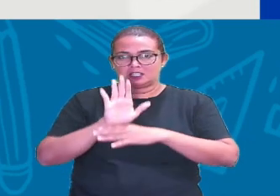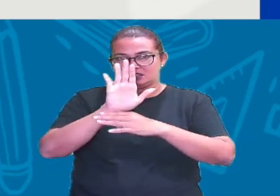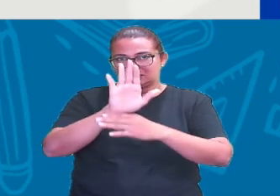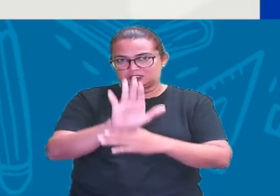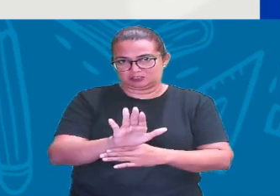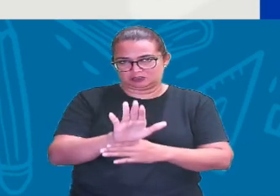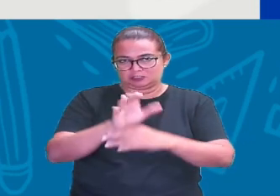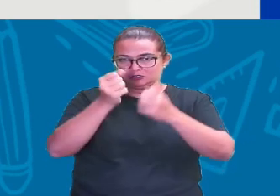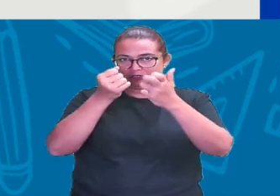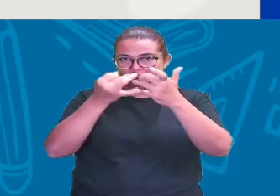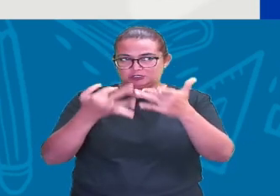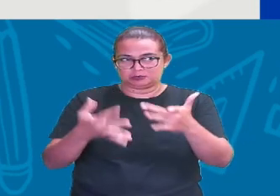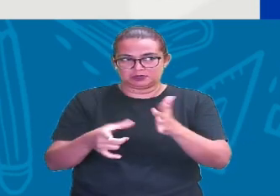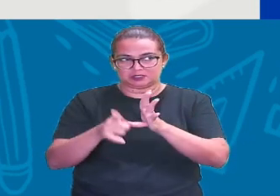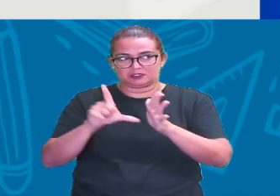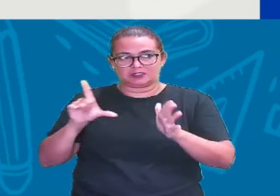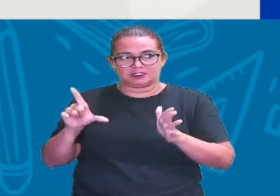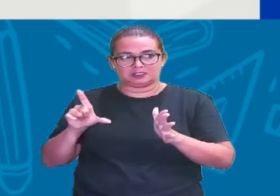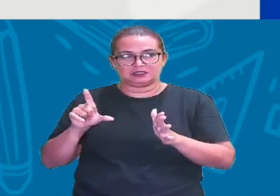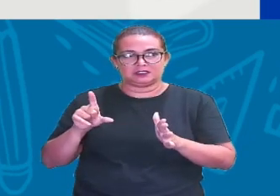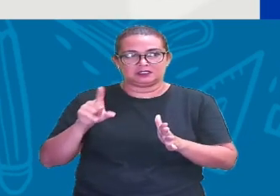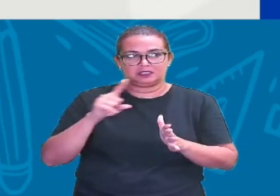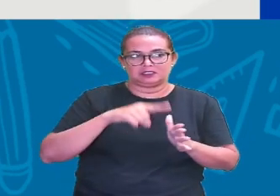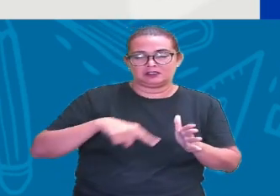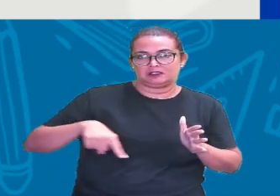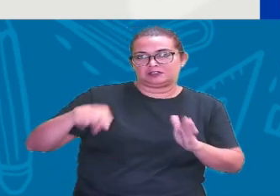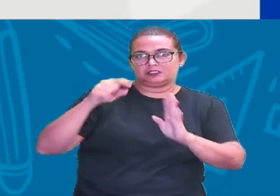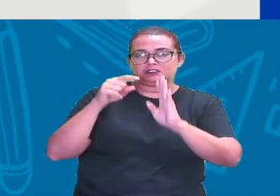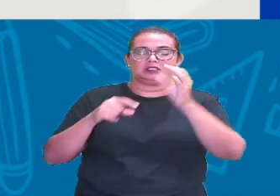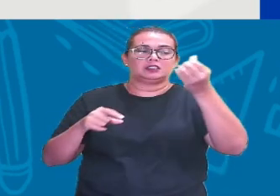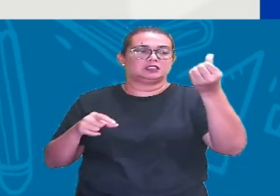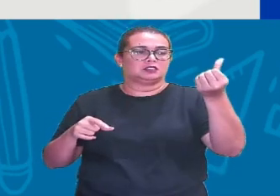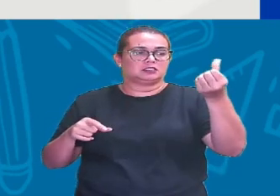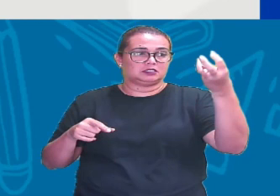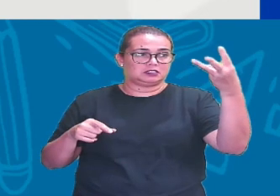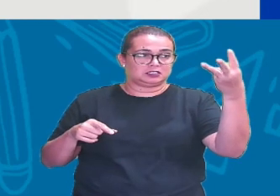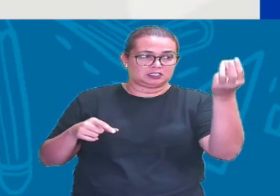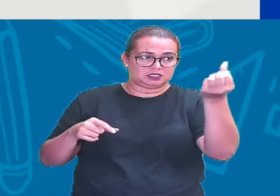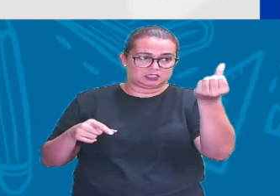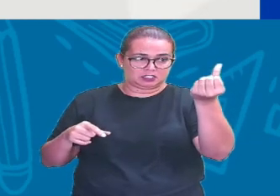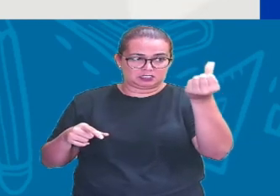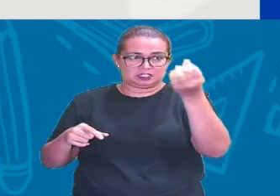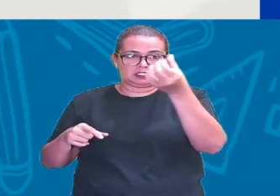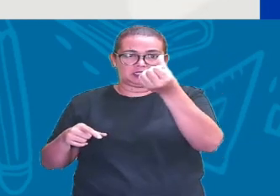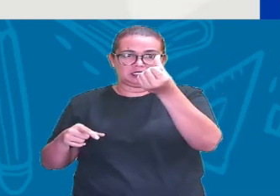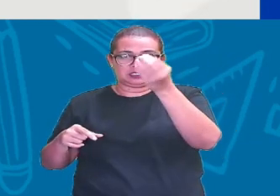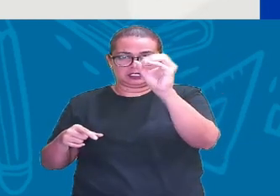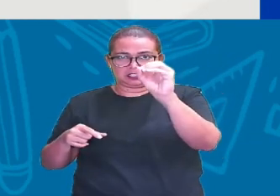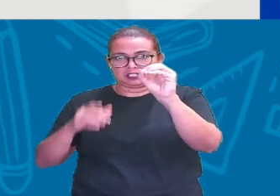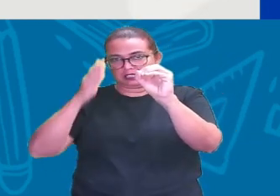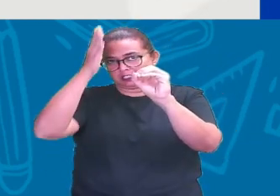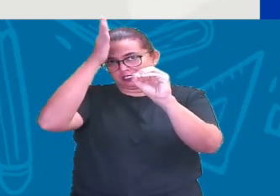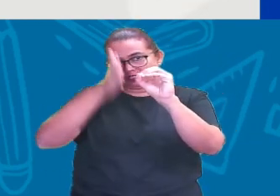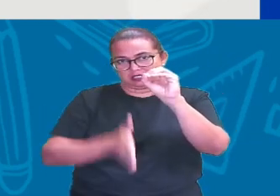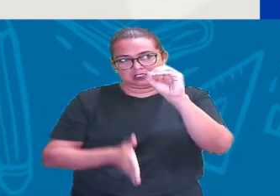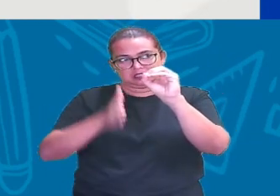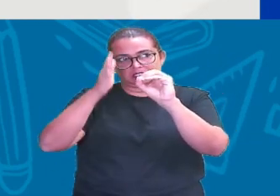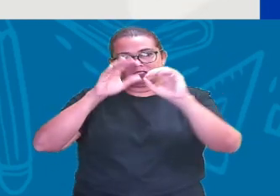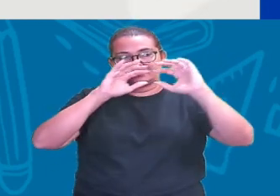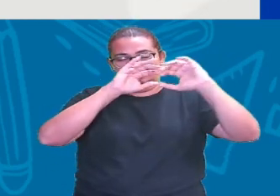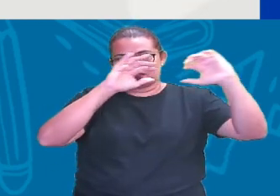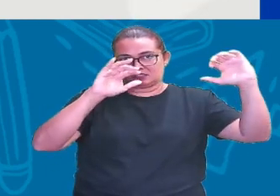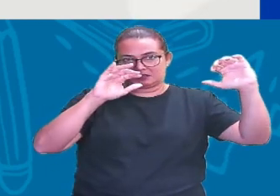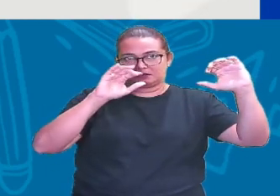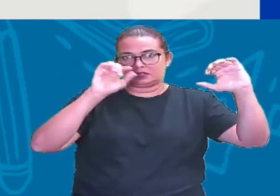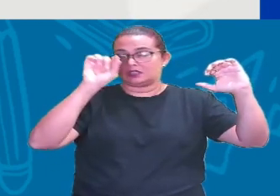auxiliou em quê? Vocês vão fazer a fatoração de 36 e de 60,